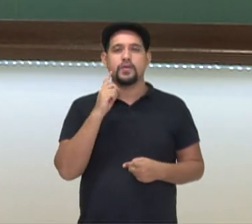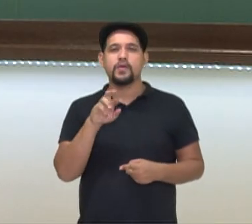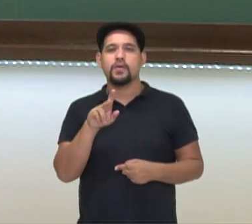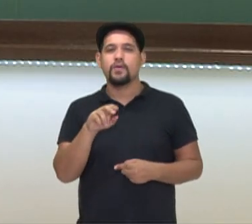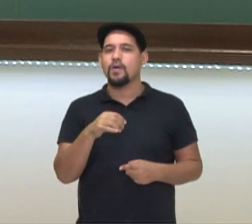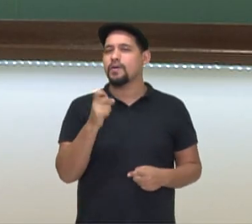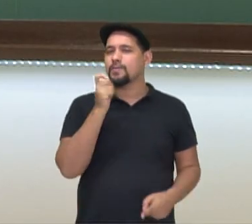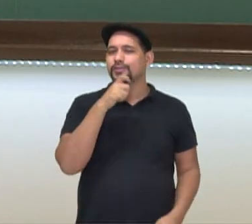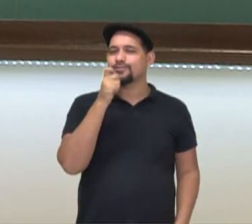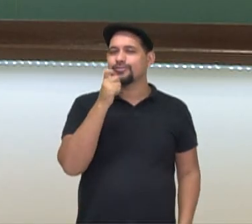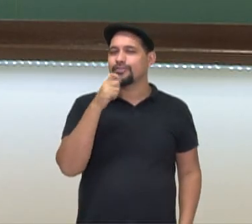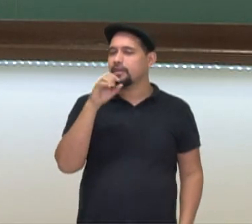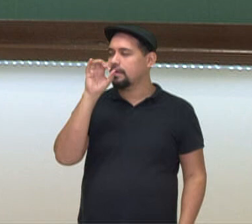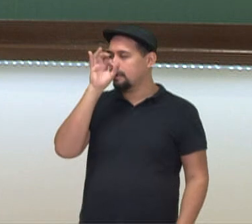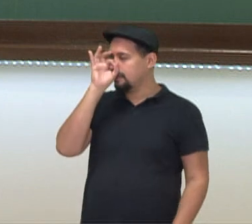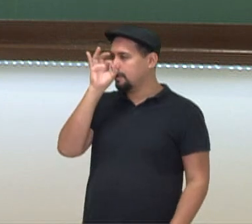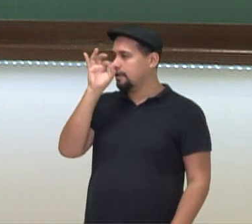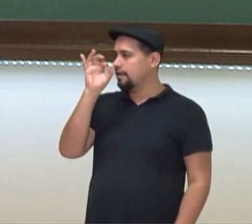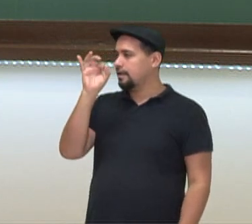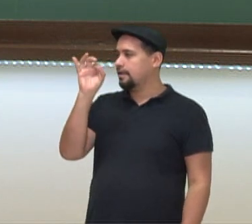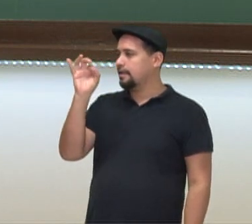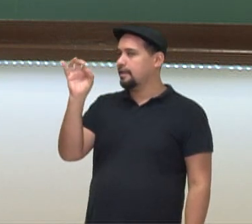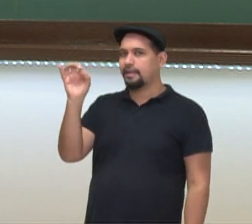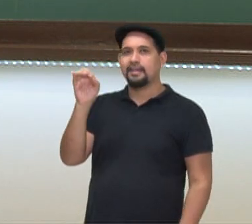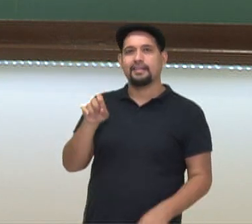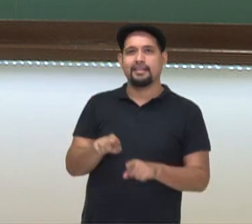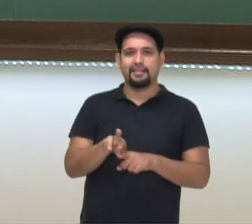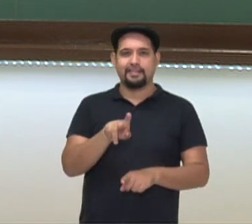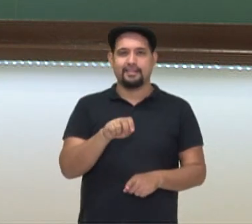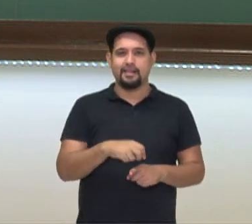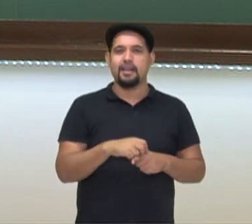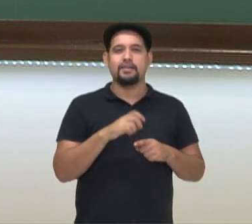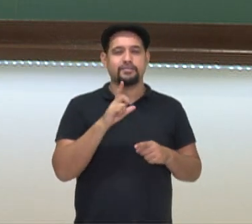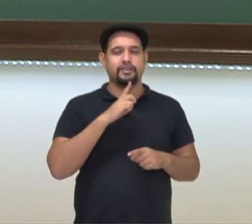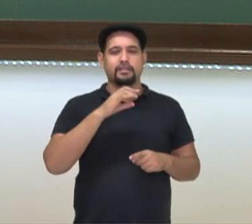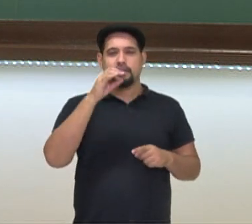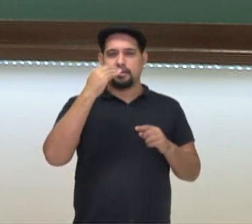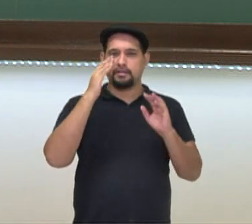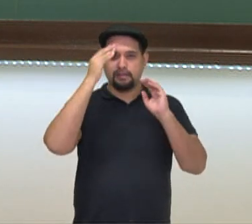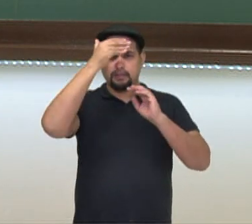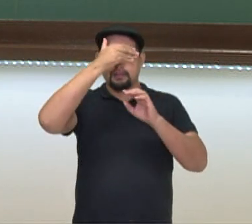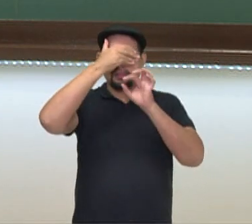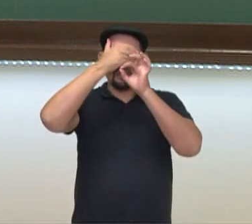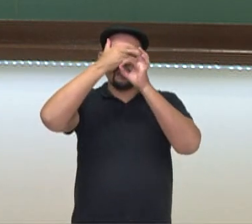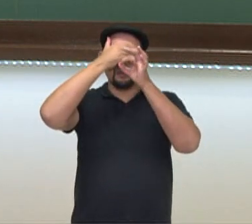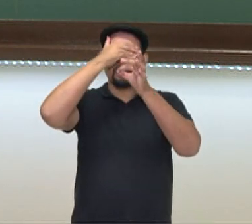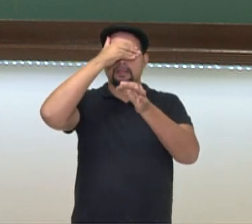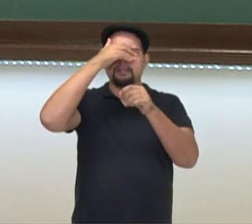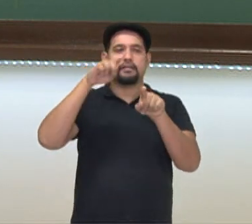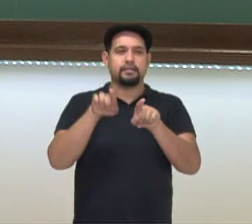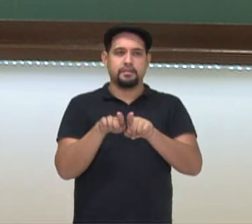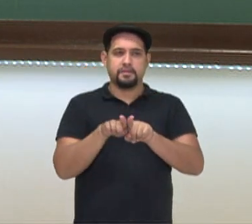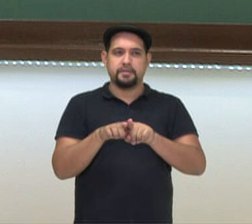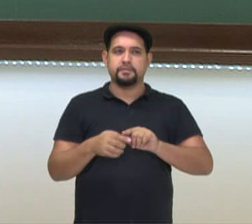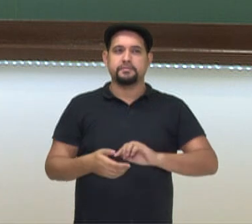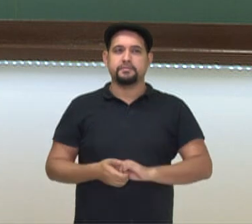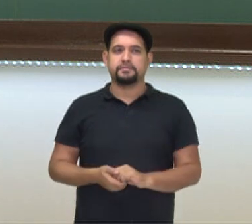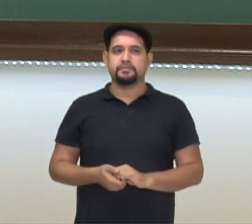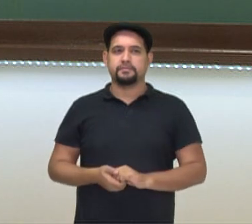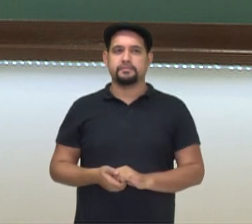né, um mentiroso. Então, por isso essa máscara já vem também essa coisa do nariz grandão, né?